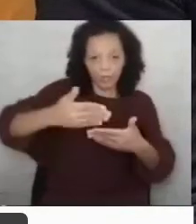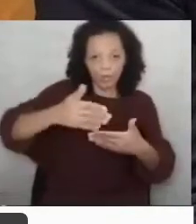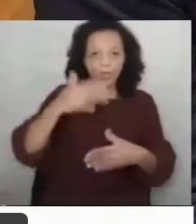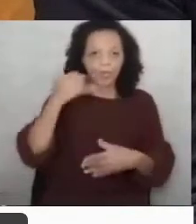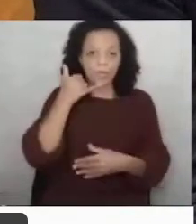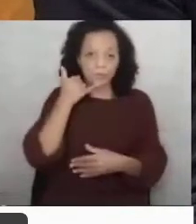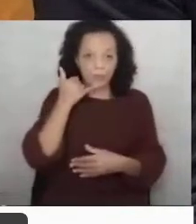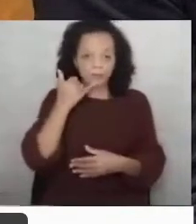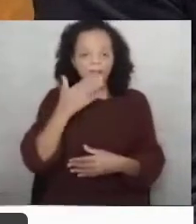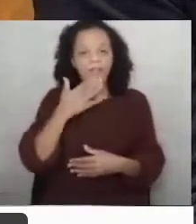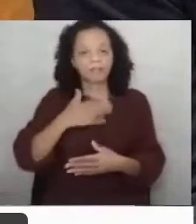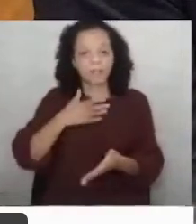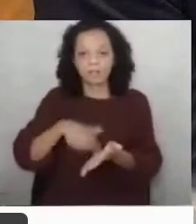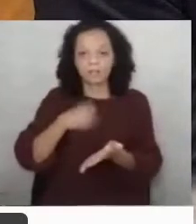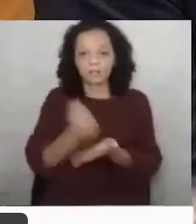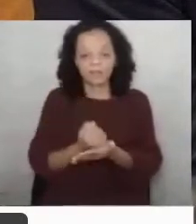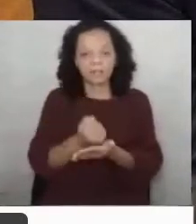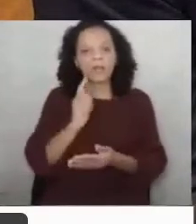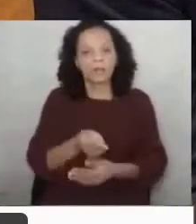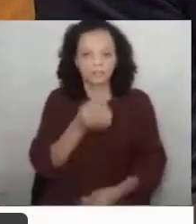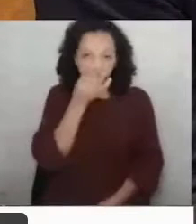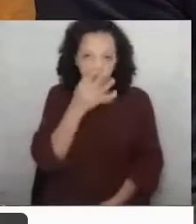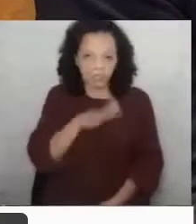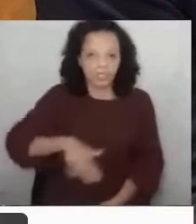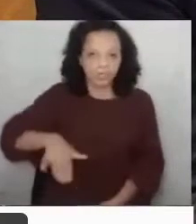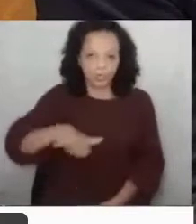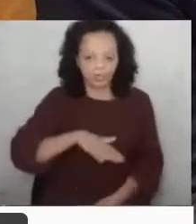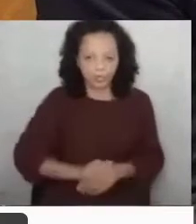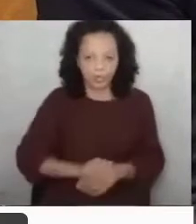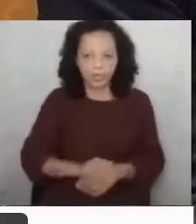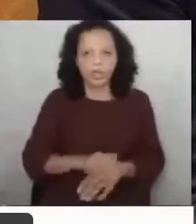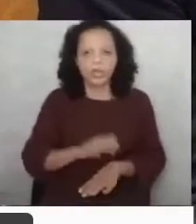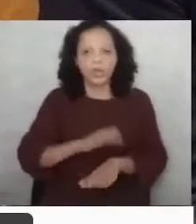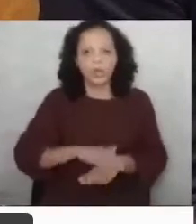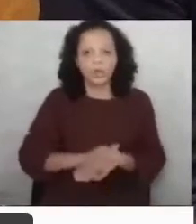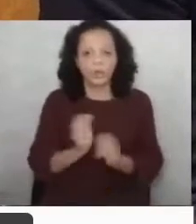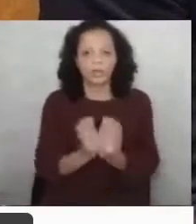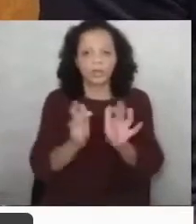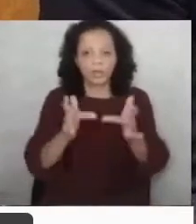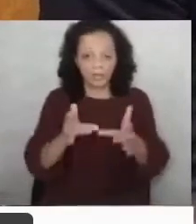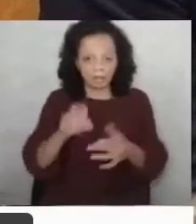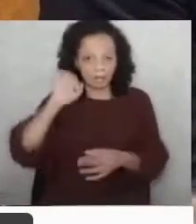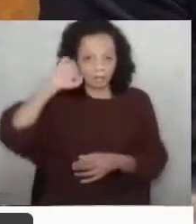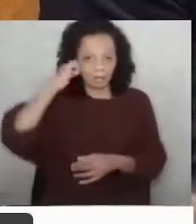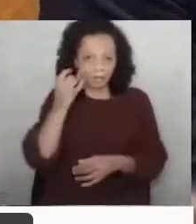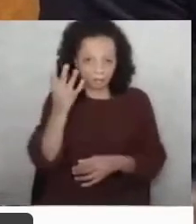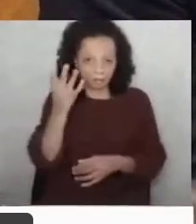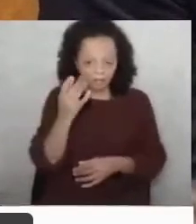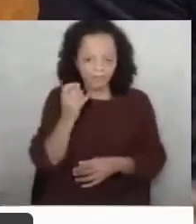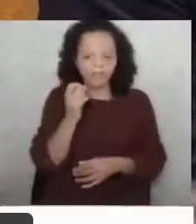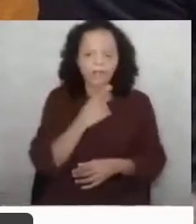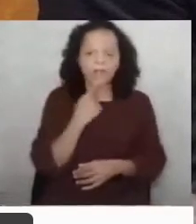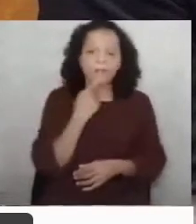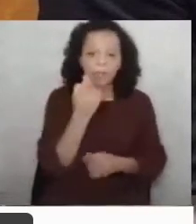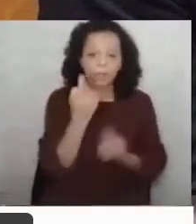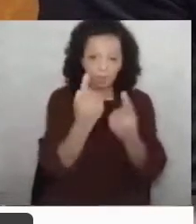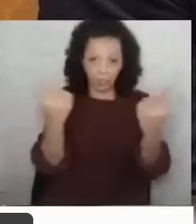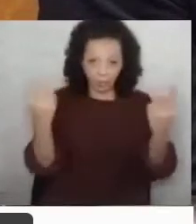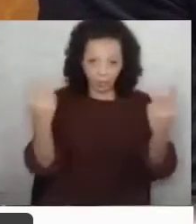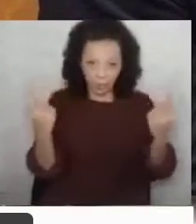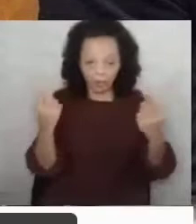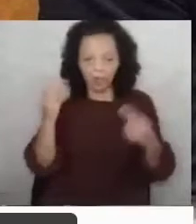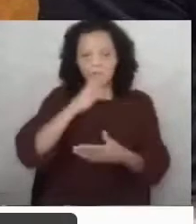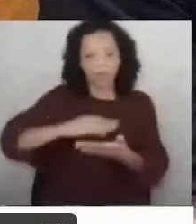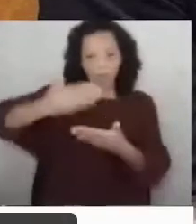constantemente em posição vulnerável em relação a ciberataques E pode perguntar se a cada um de vós que utiliza o computador